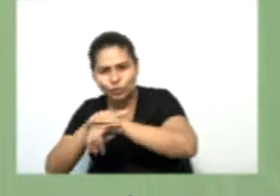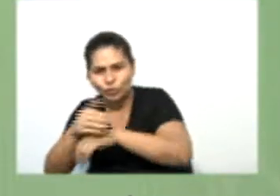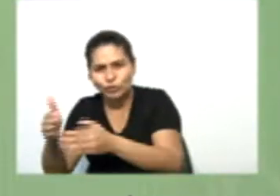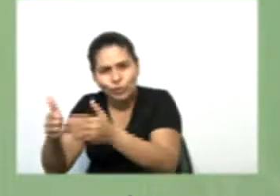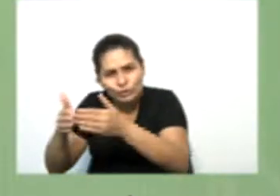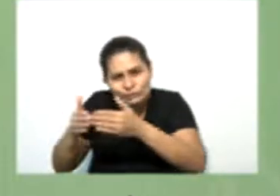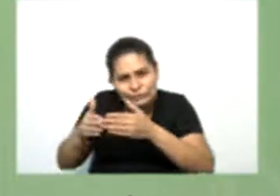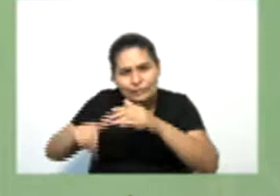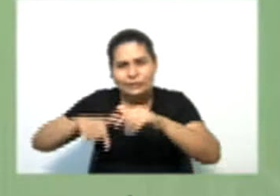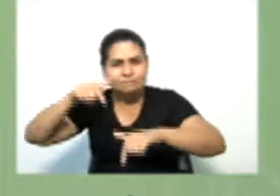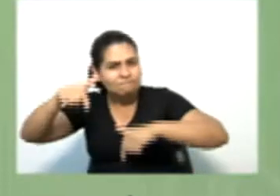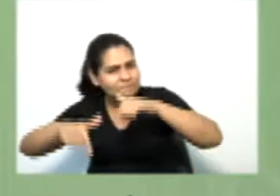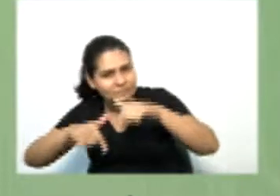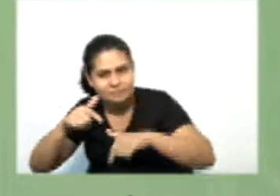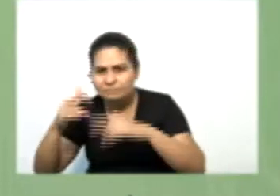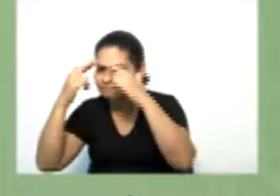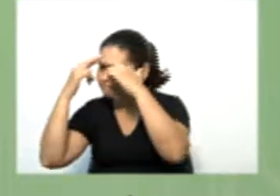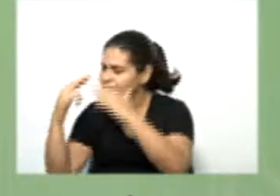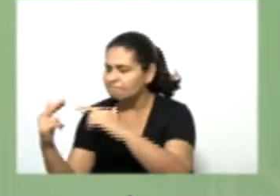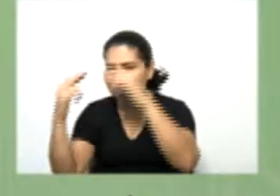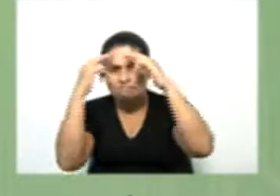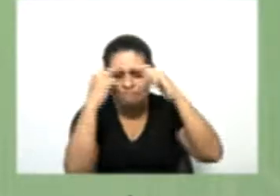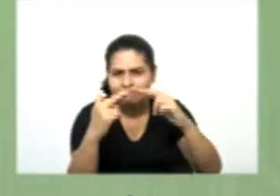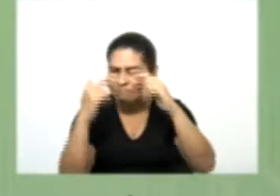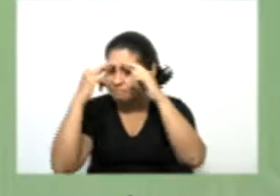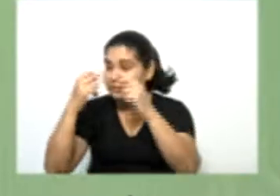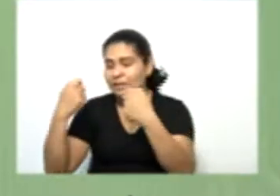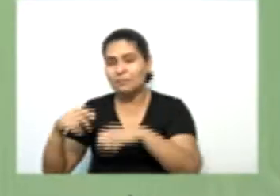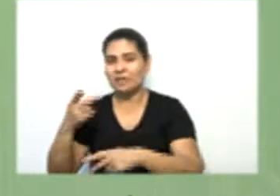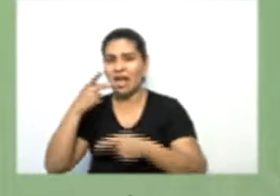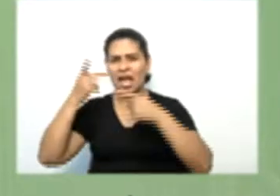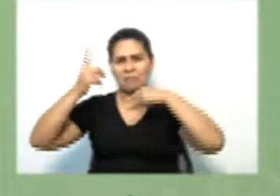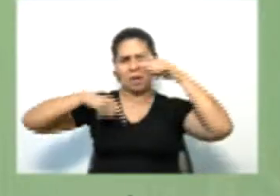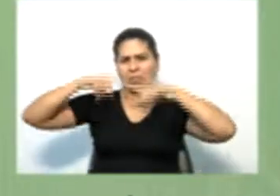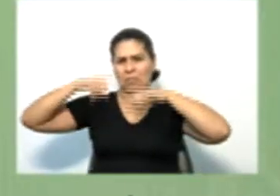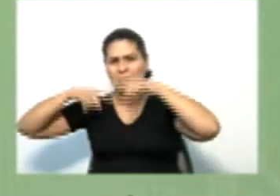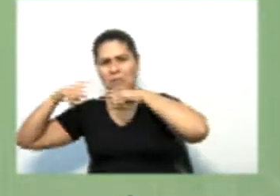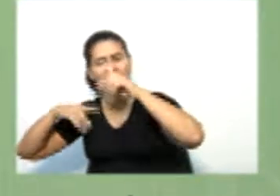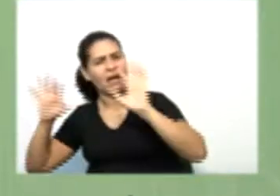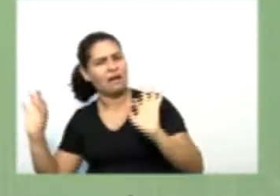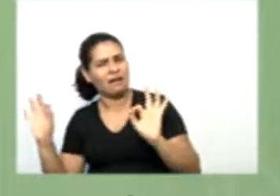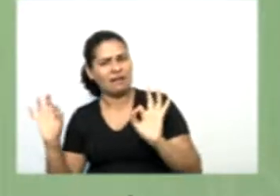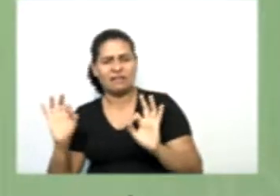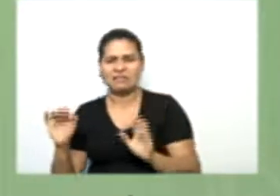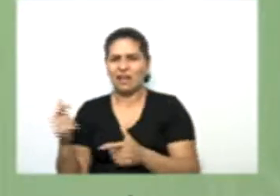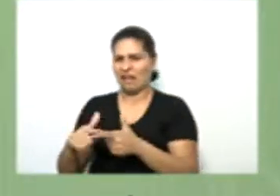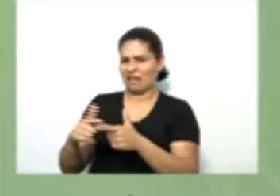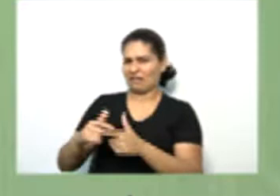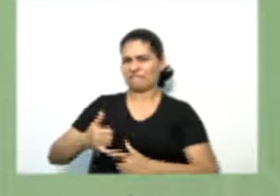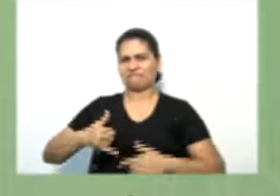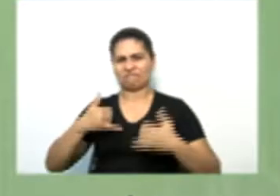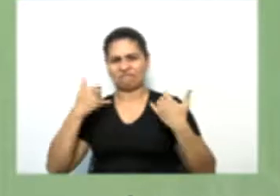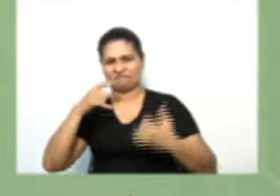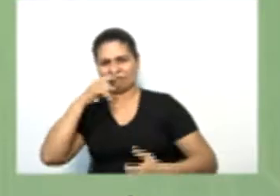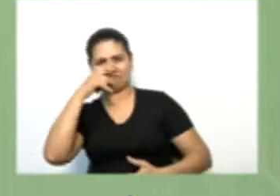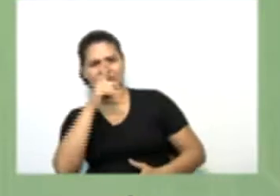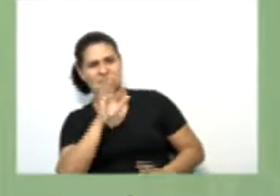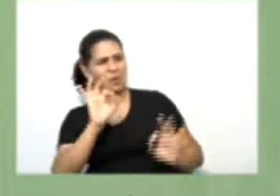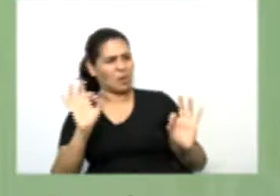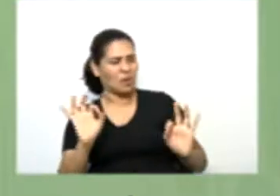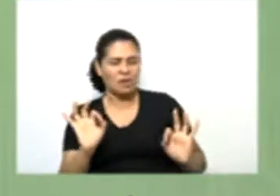né, no ato da negociação respeitosamente, sem falar palavrões, por exemplo, sem ser prolixo, não é?